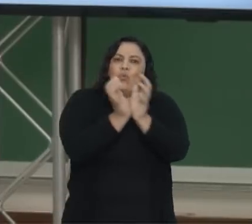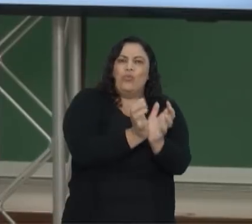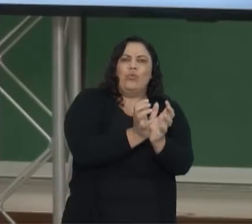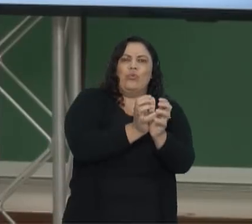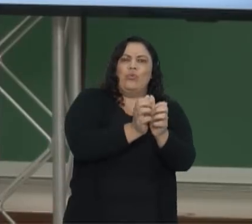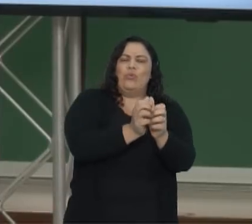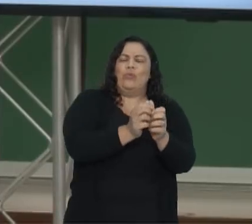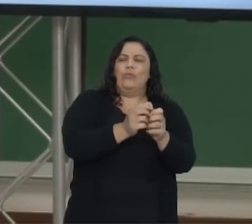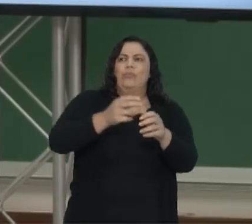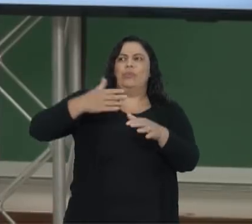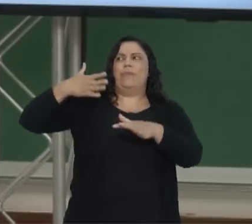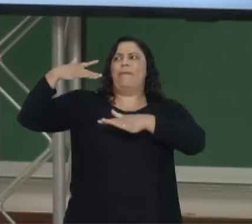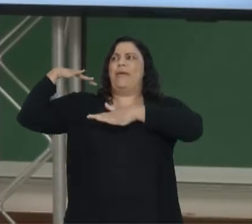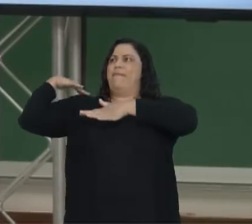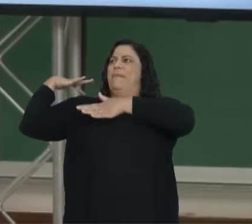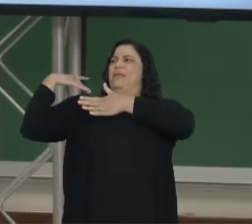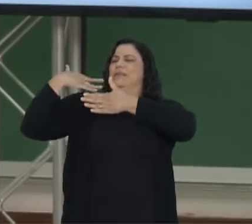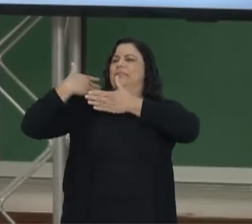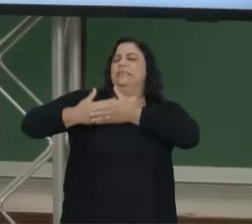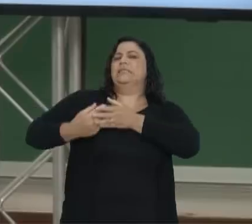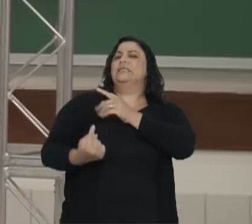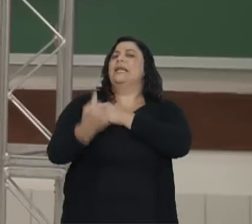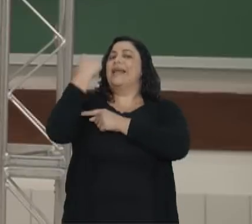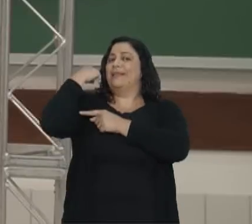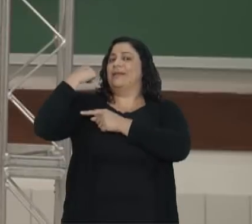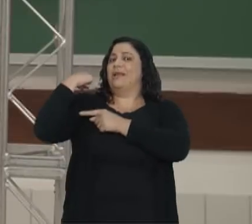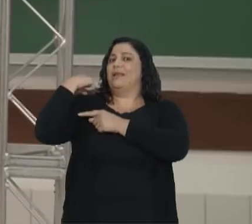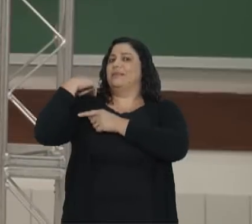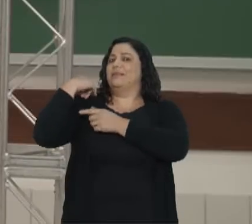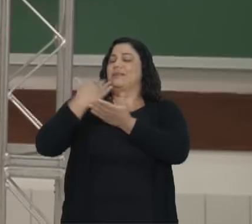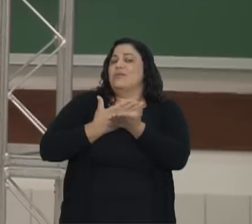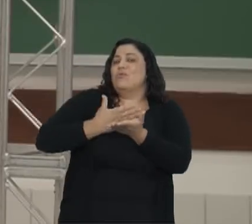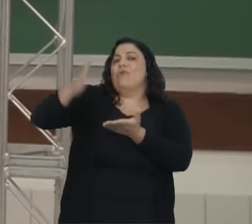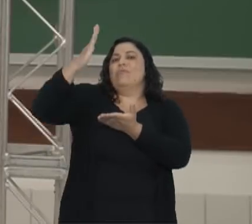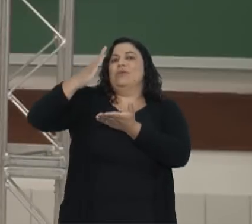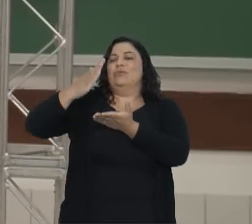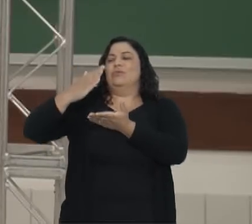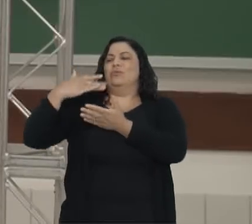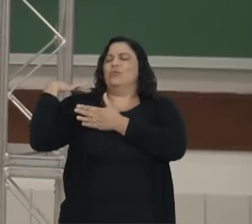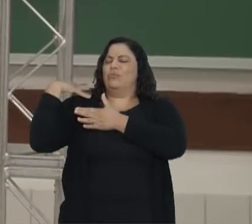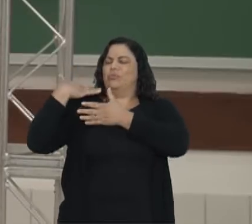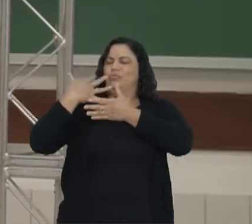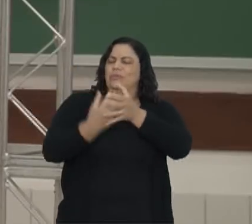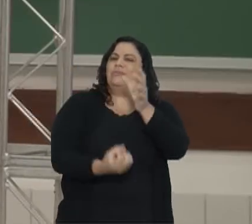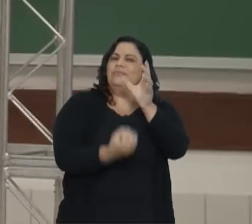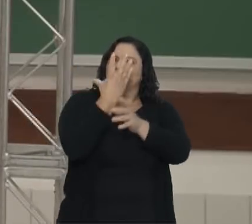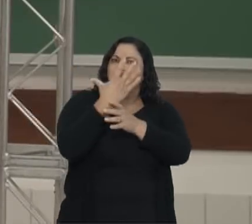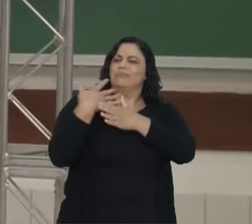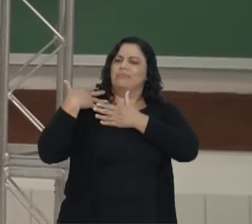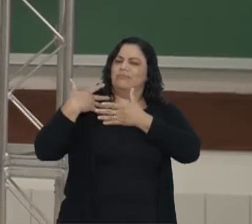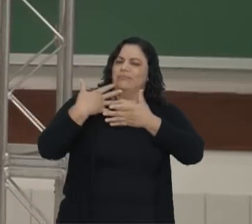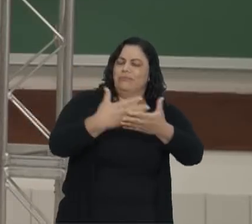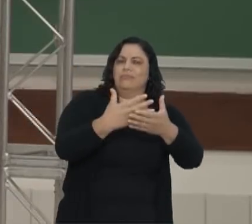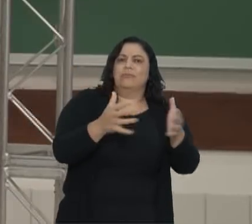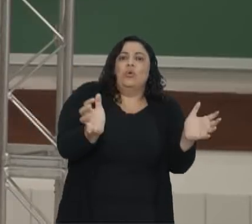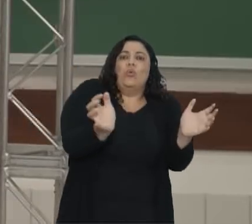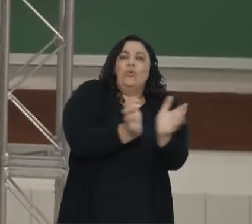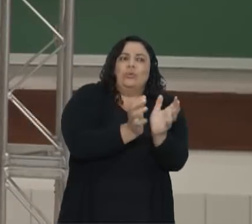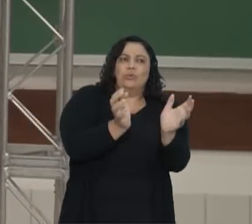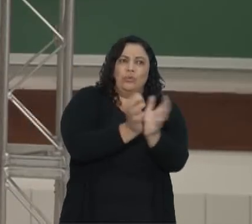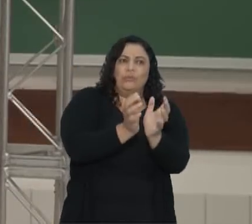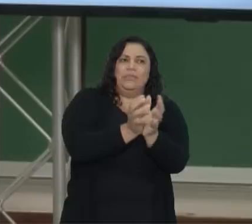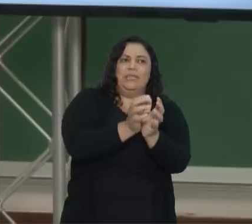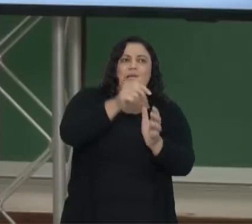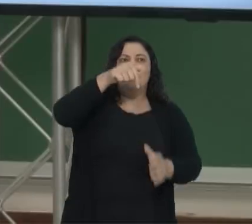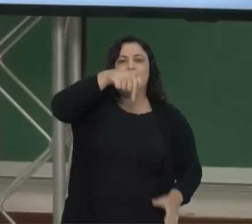antigos quilombos. Então, onde eram os quilombos lá no período da escravidão, hoje são as chamadas comunidades quilombolas, que